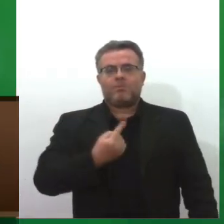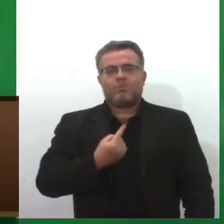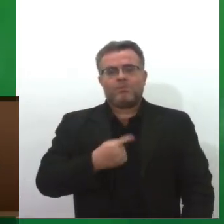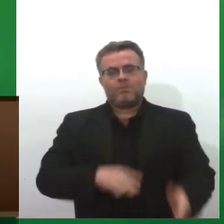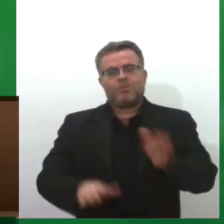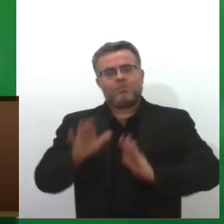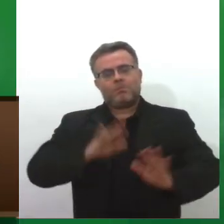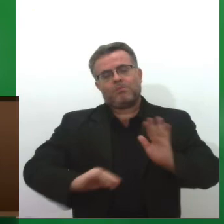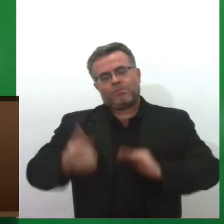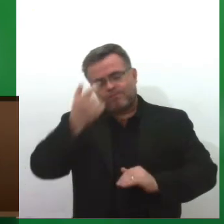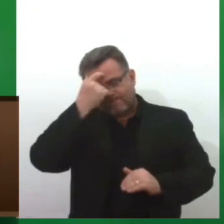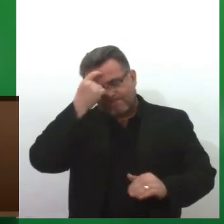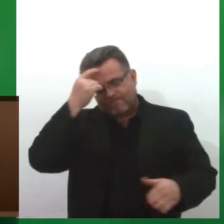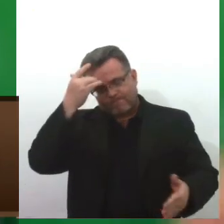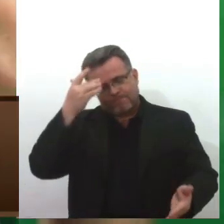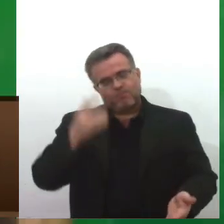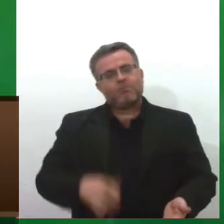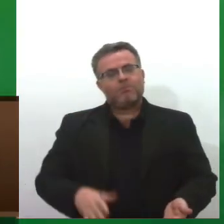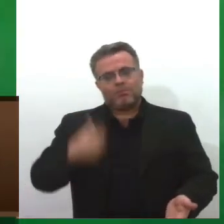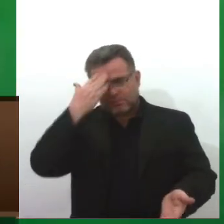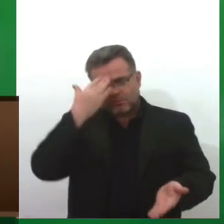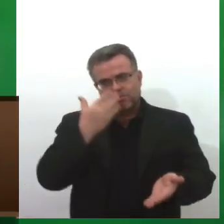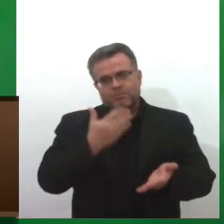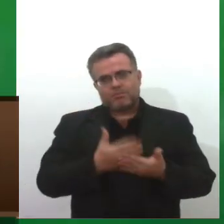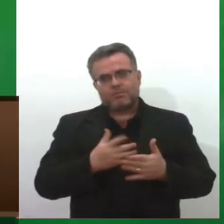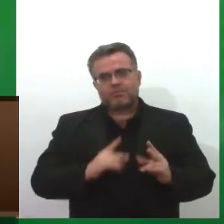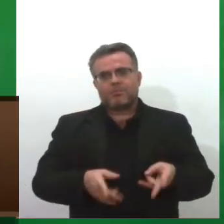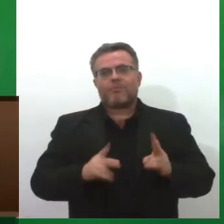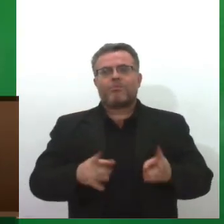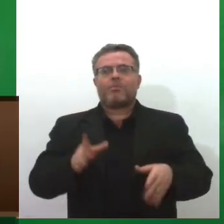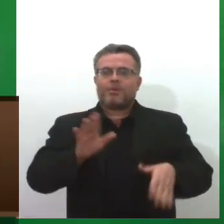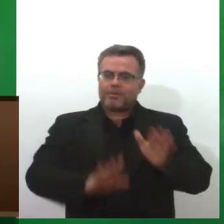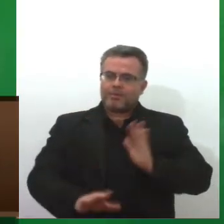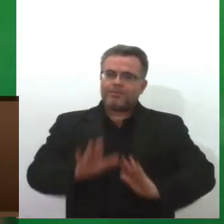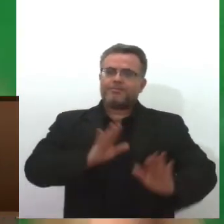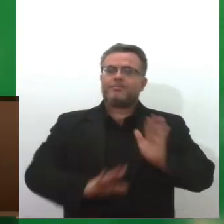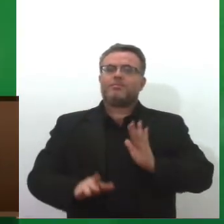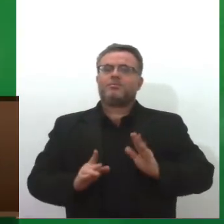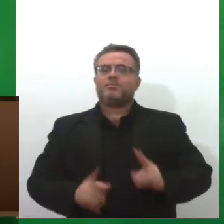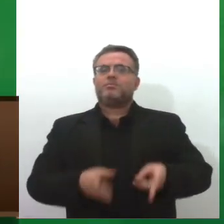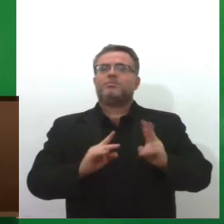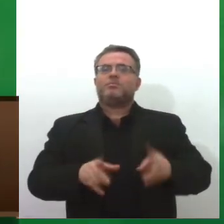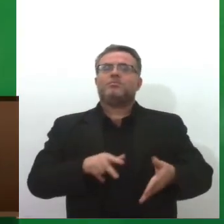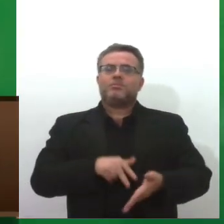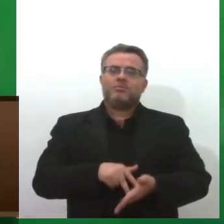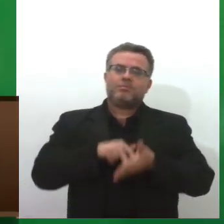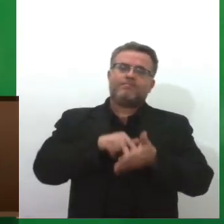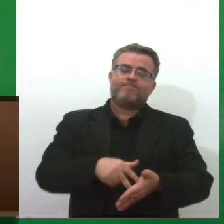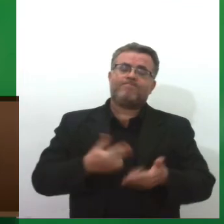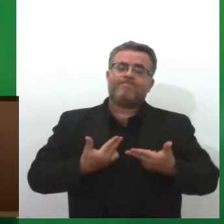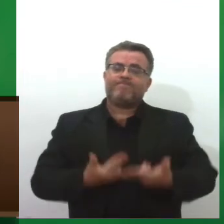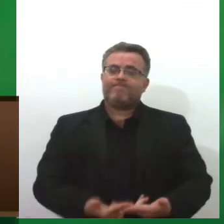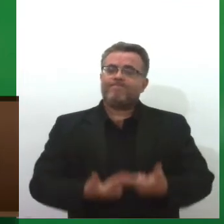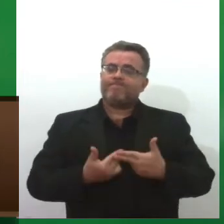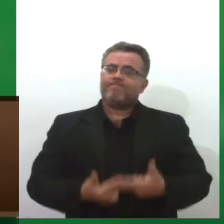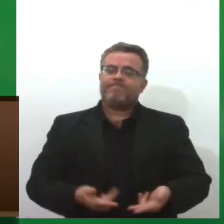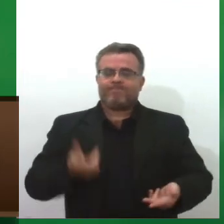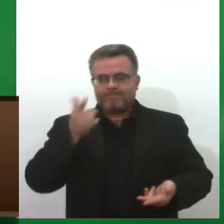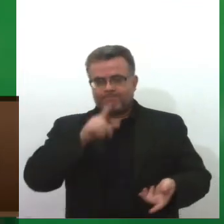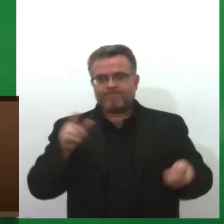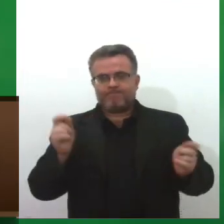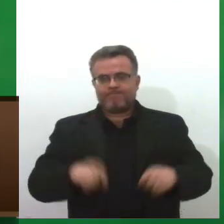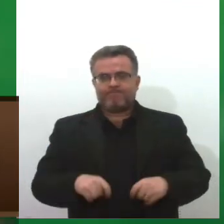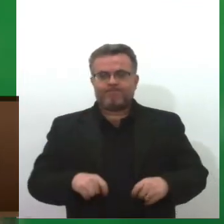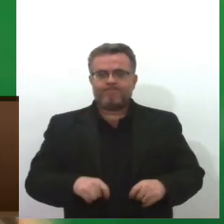senso, entendemos um pouco da situação, se colocar na situação de cada um e tentar ter a condição